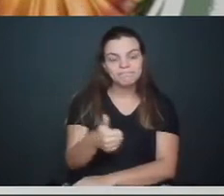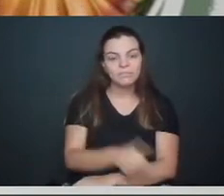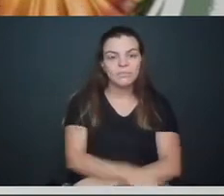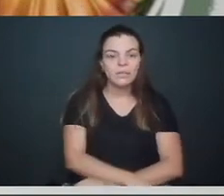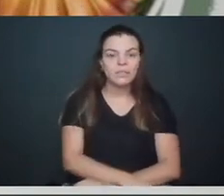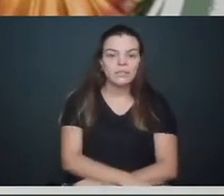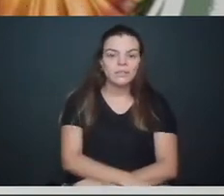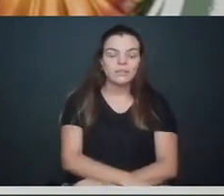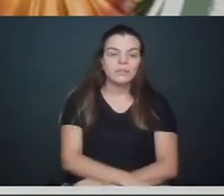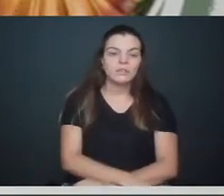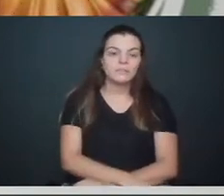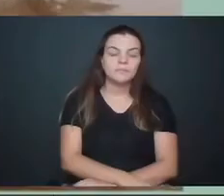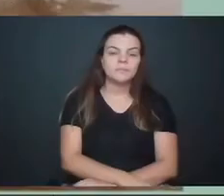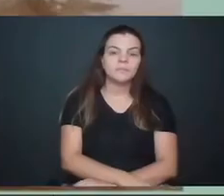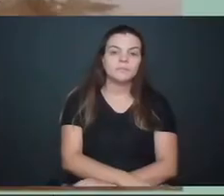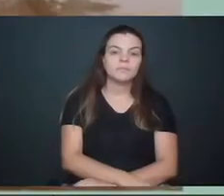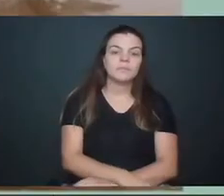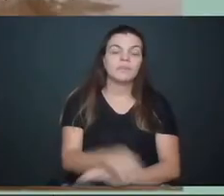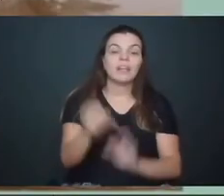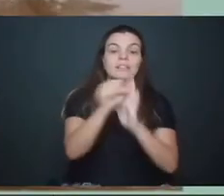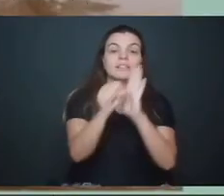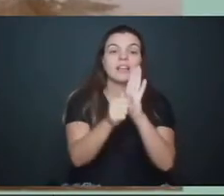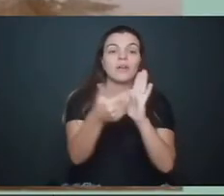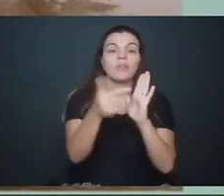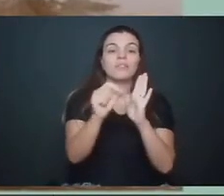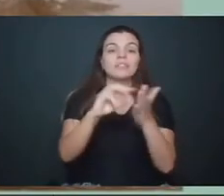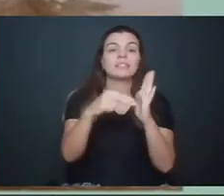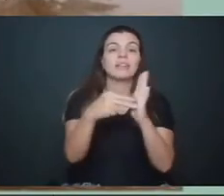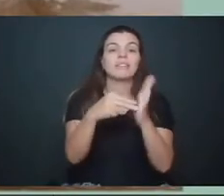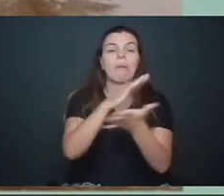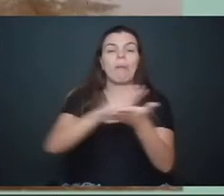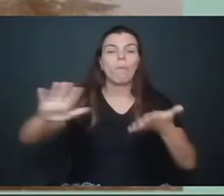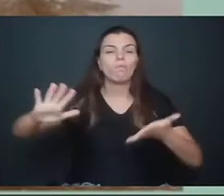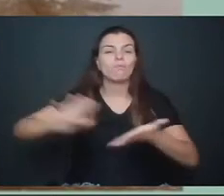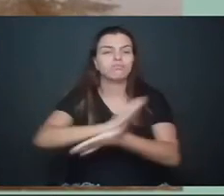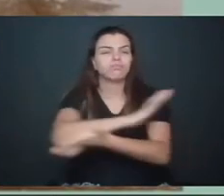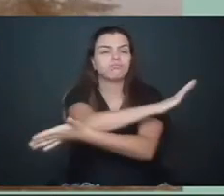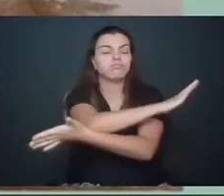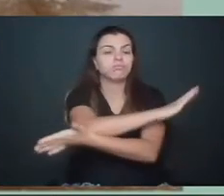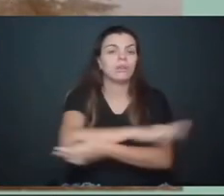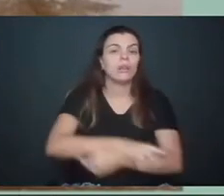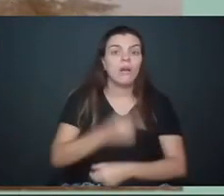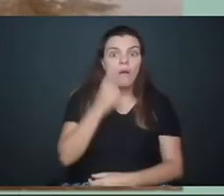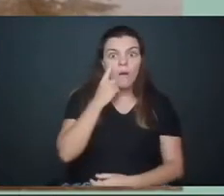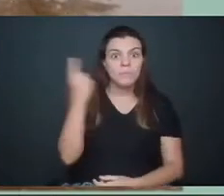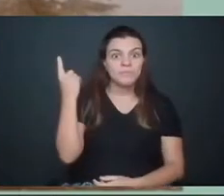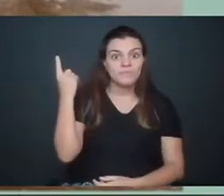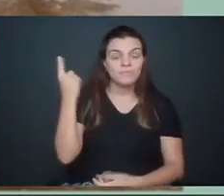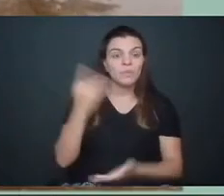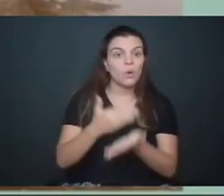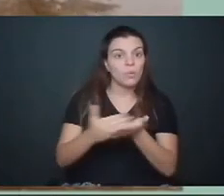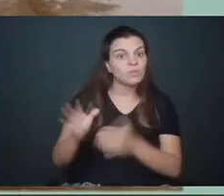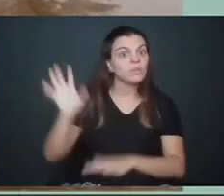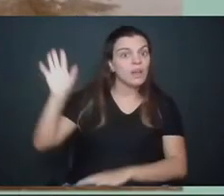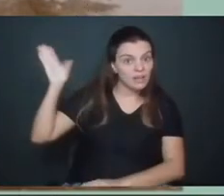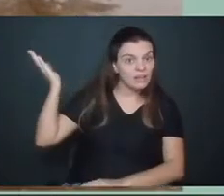Século XX, devastação. Olha ali, ó, começou assim. Muitos de nós temos nossos avós,